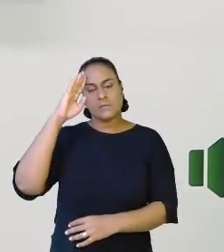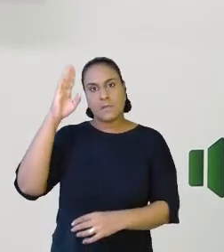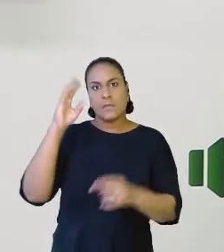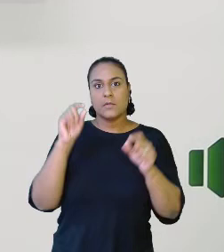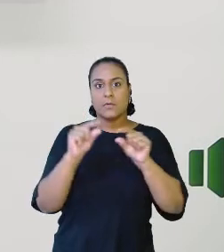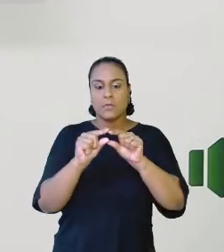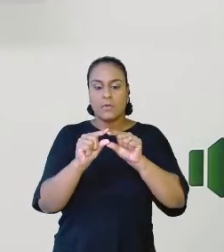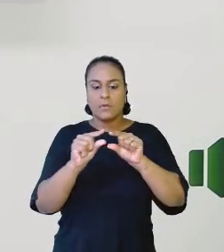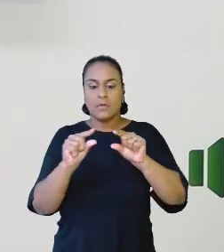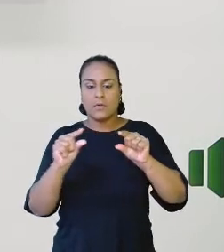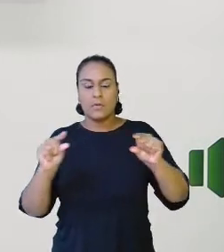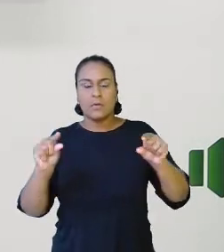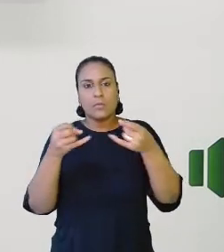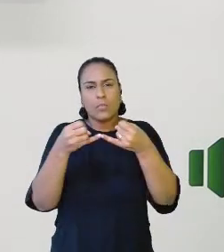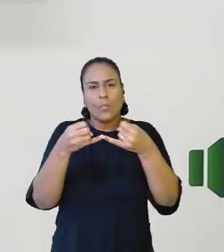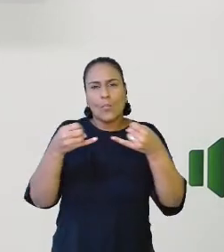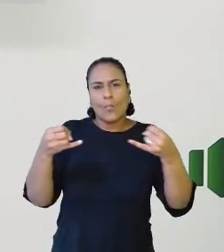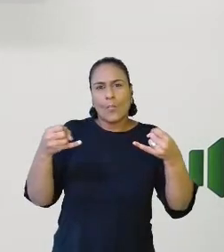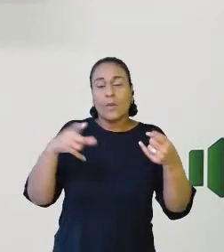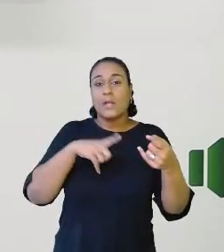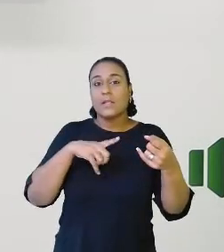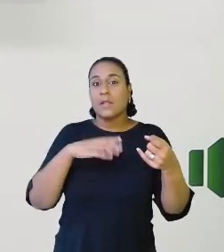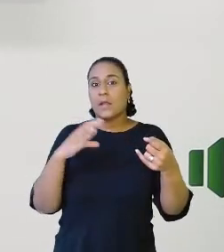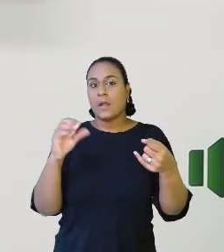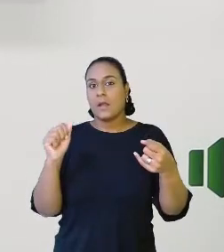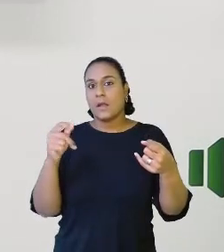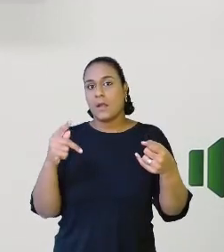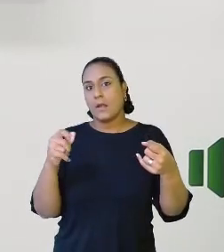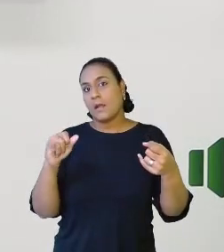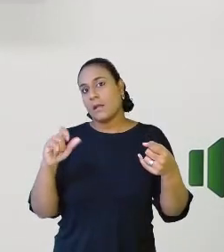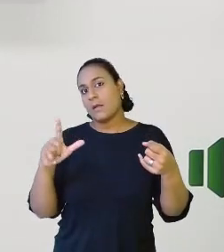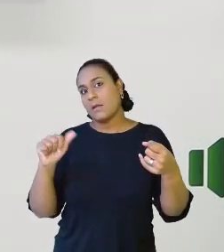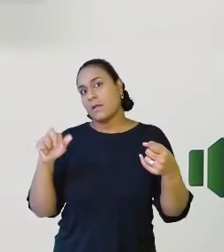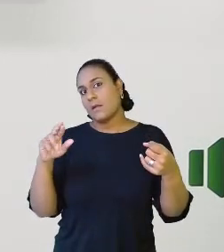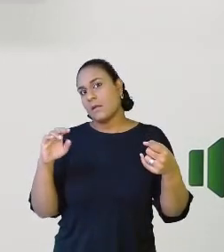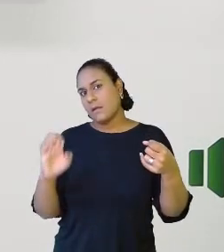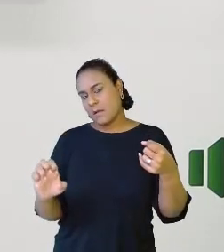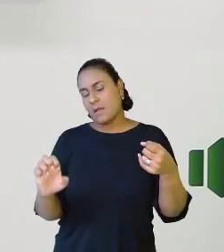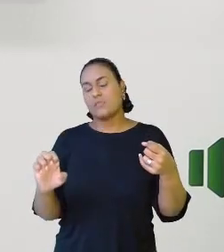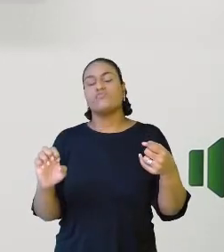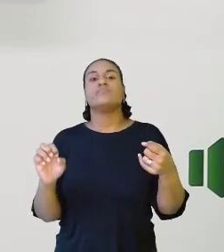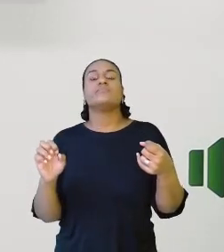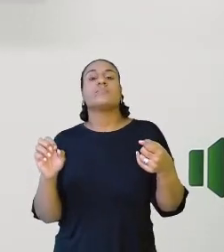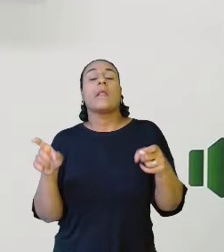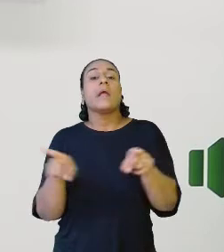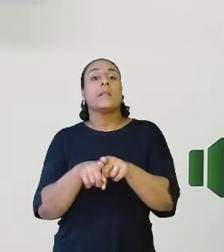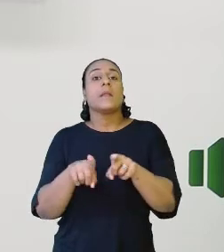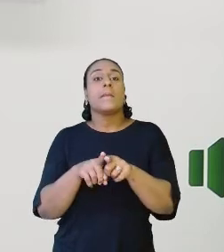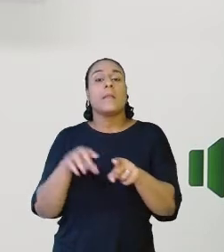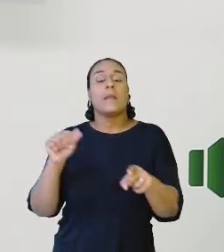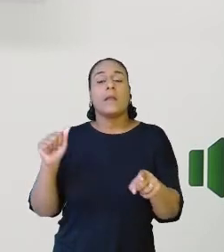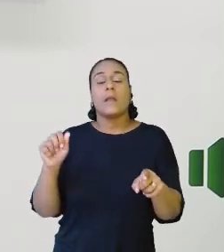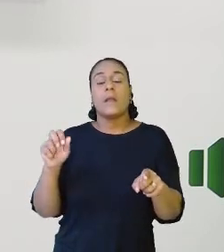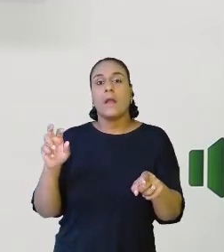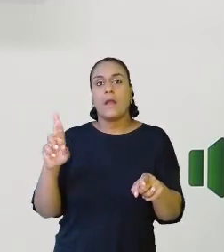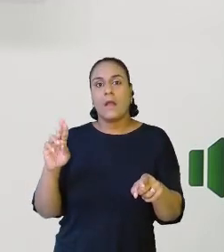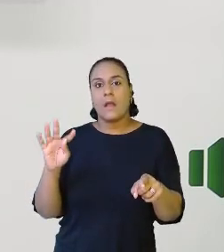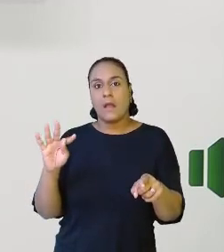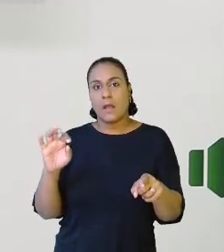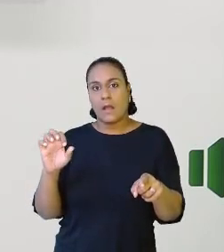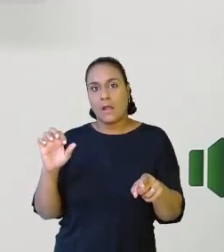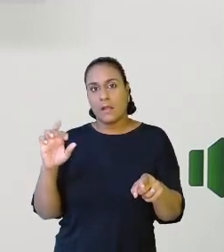espessura. Nós temos os capilares, nós temos as artérias e as veias.